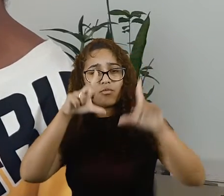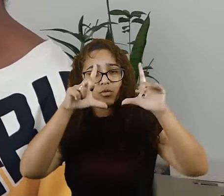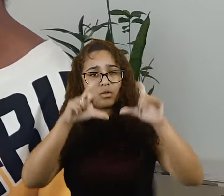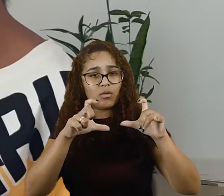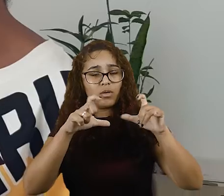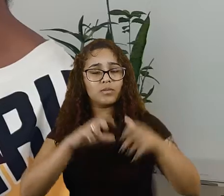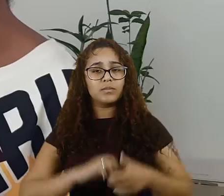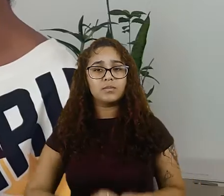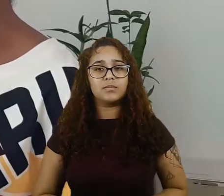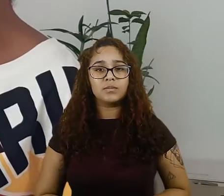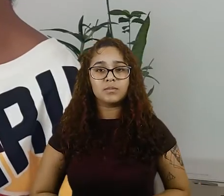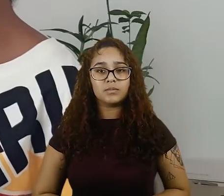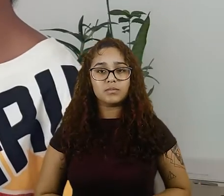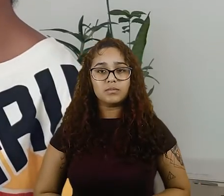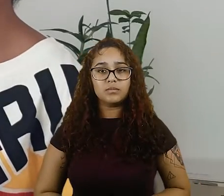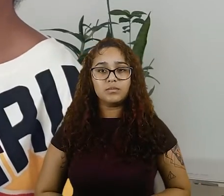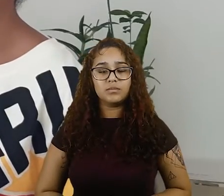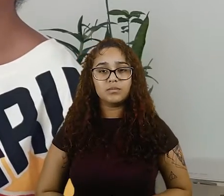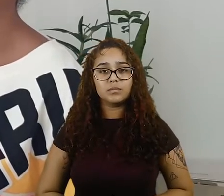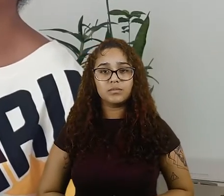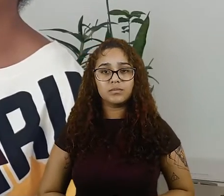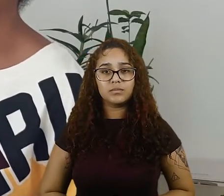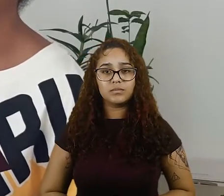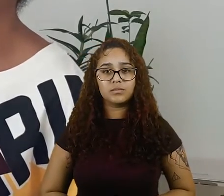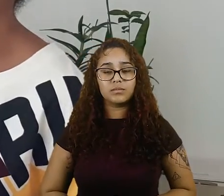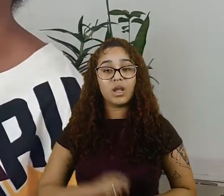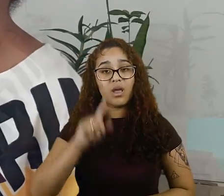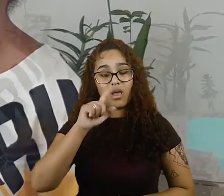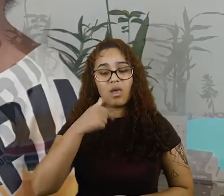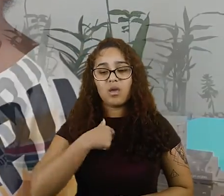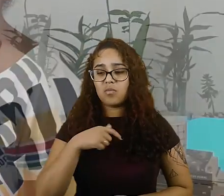mais severos e eu os fotografo.